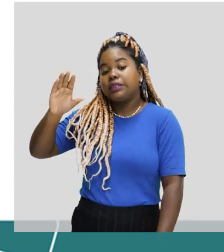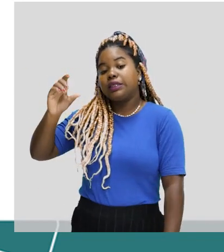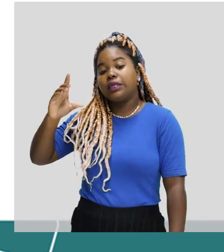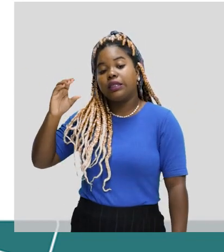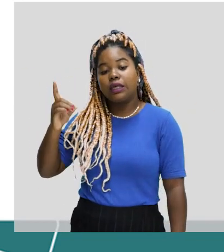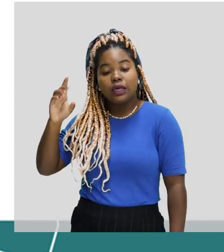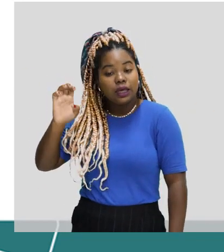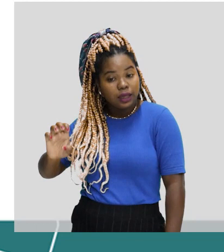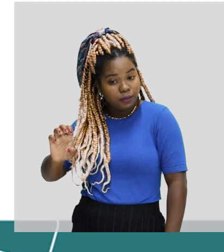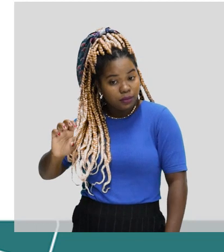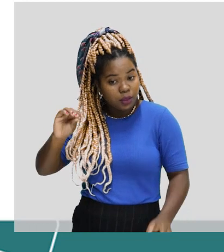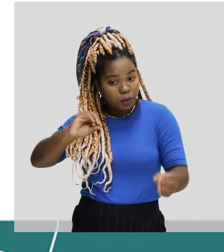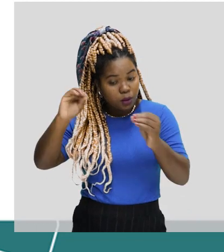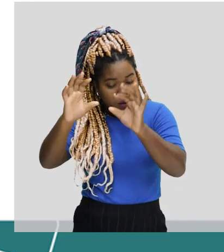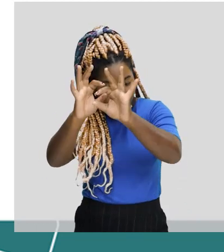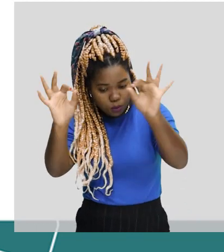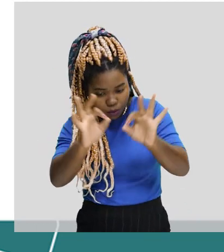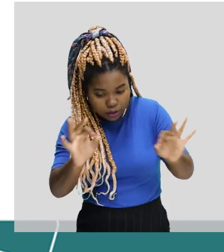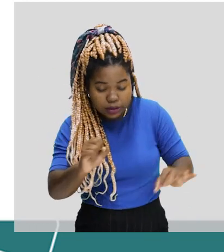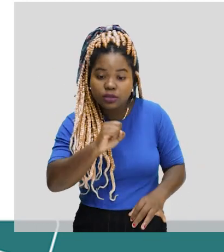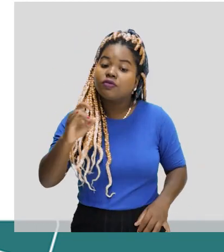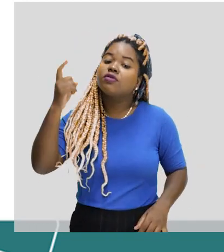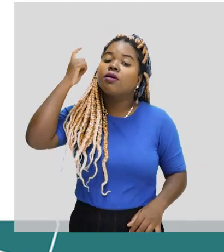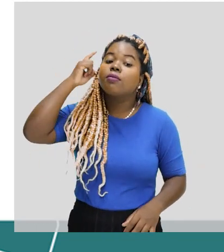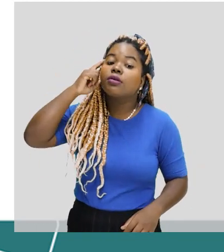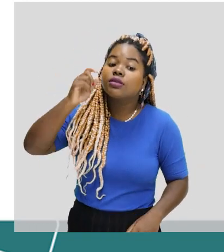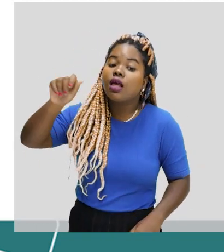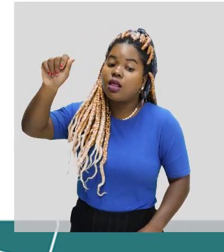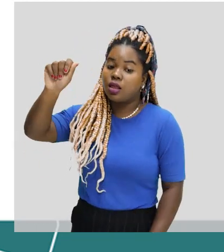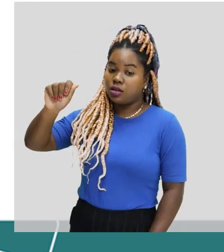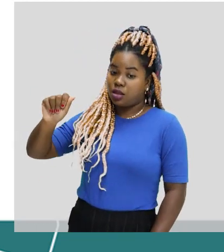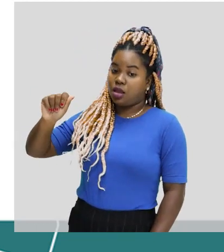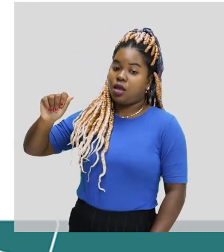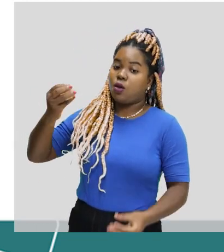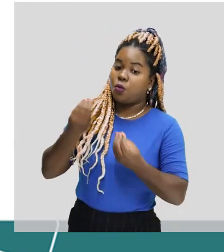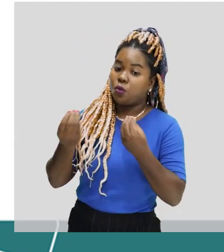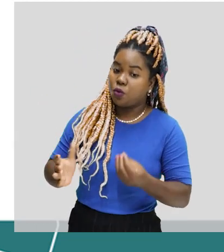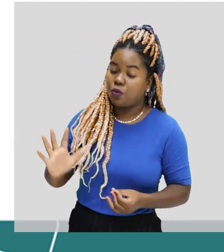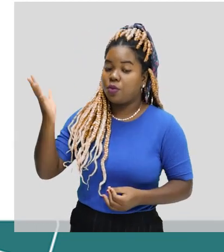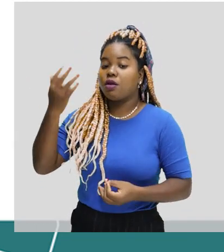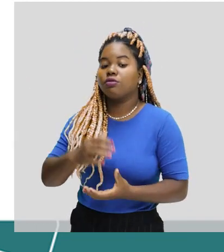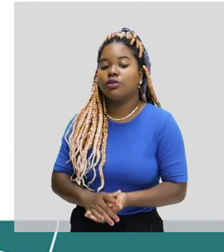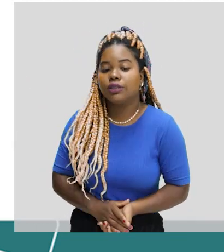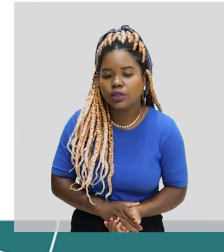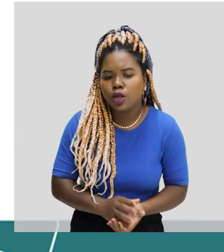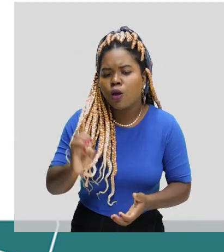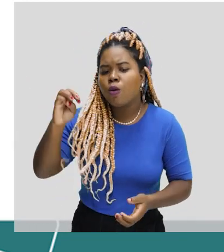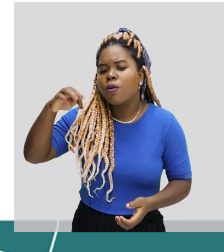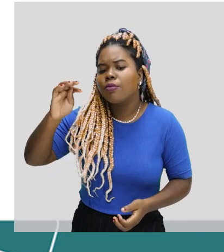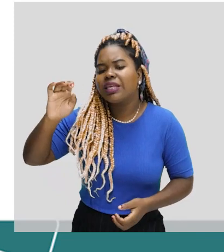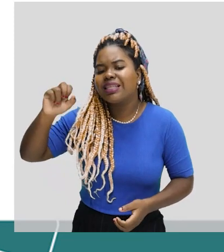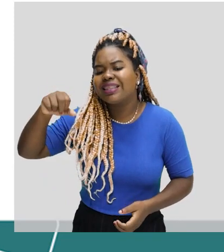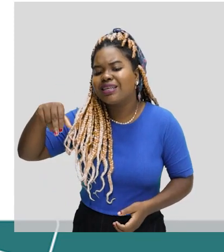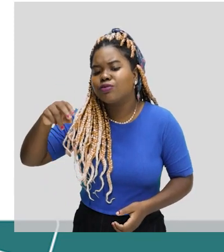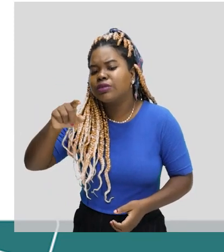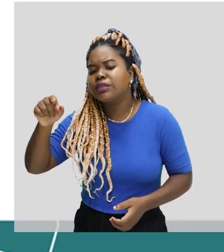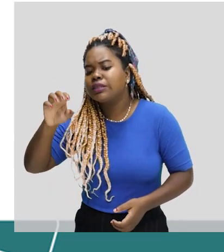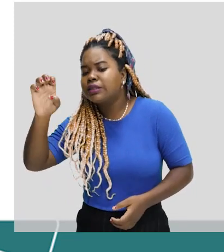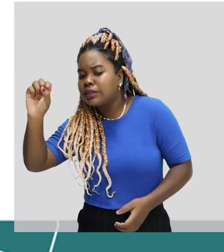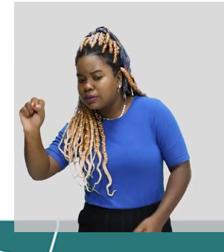alternativas. Por exemplo, se você achar que a letra A ficaria assim, ó. Comentam-se entre os analistas